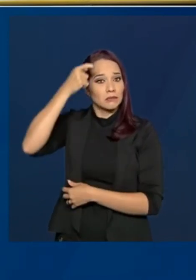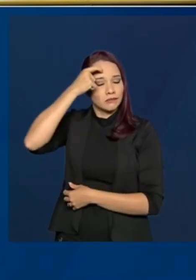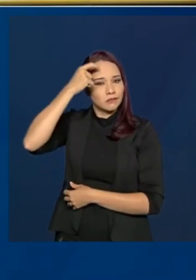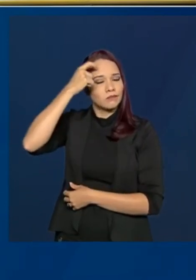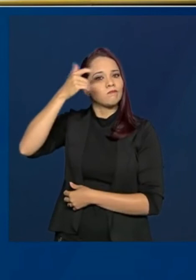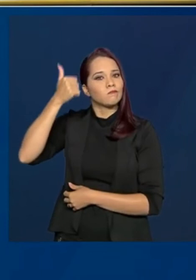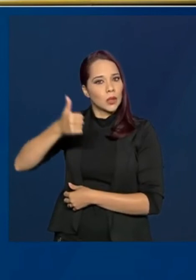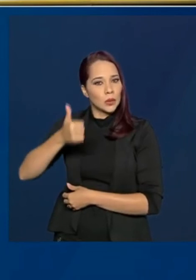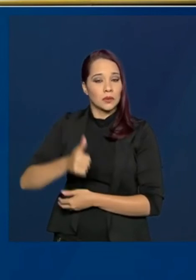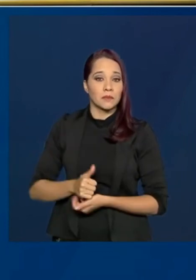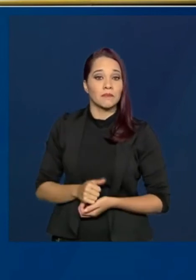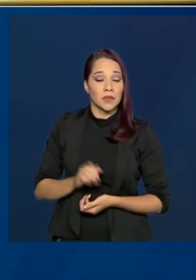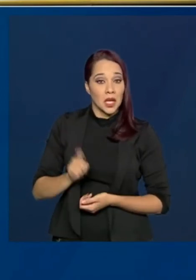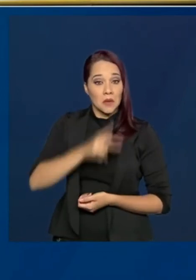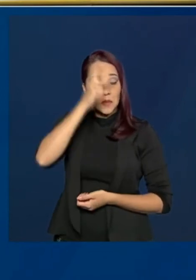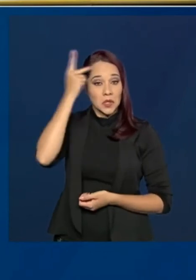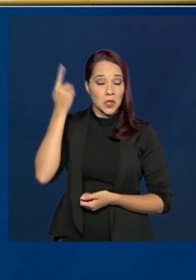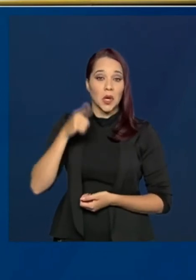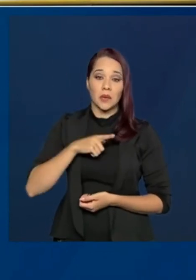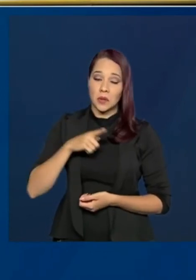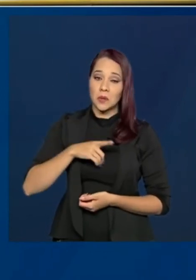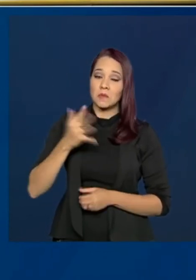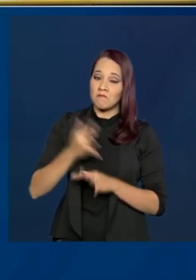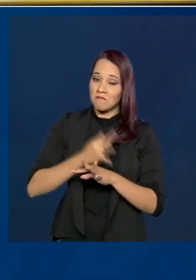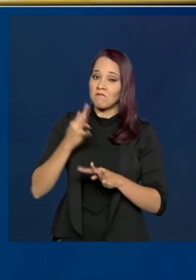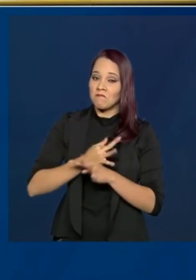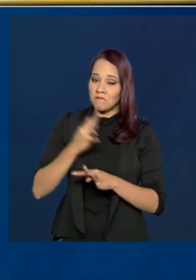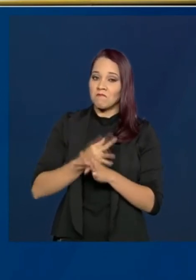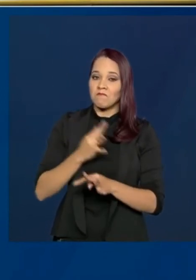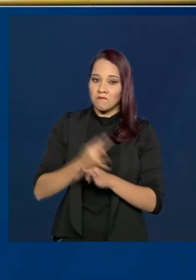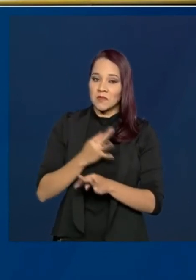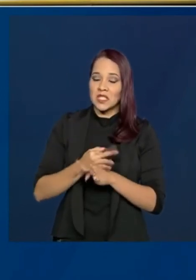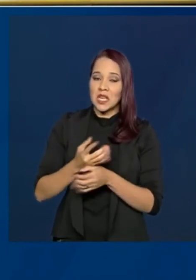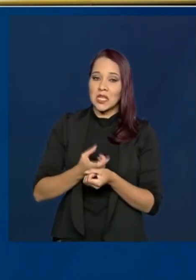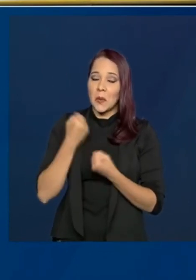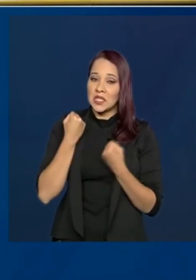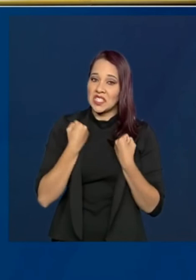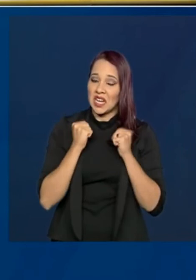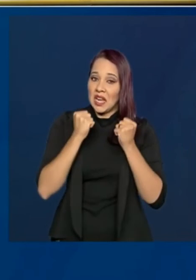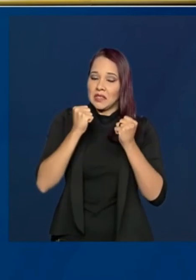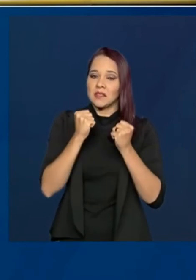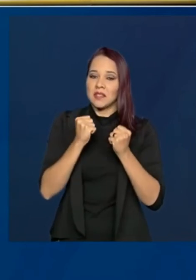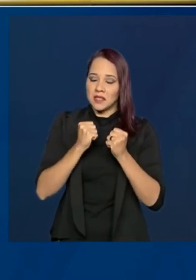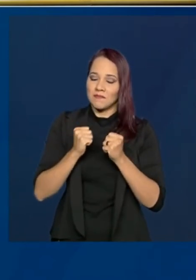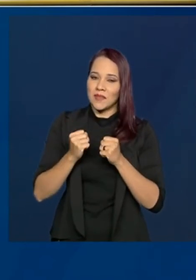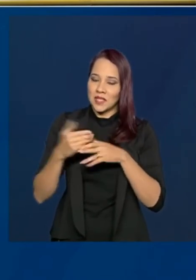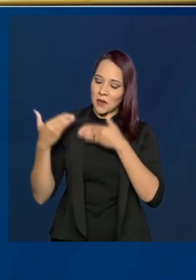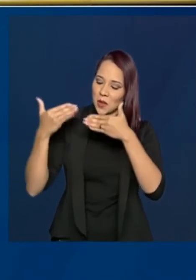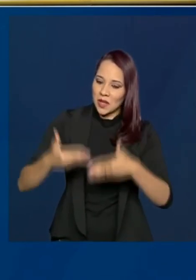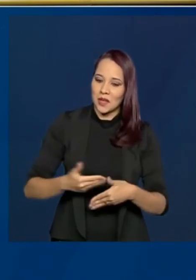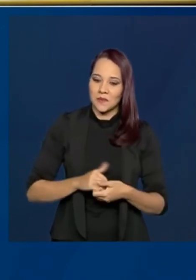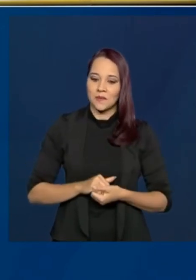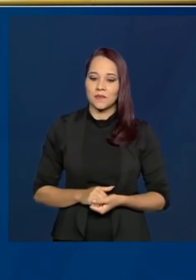muito bom. São pessoas que com alto grau de resistência, provavelmente, ao estresse, que se colocaram na linha de frente. Pode